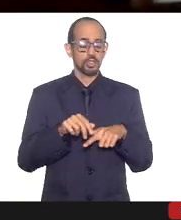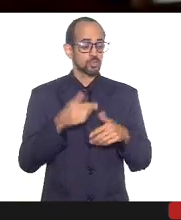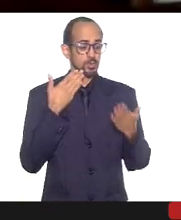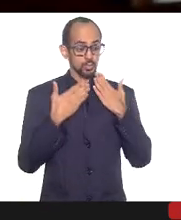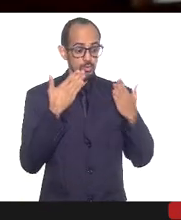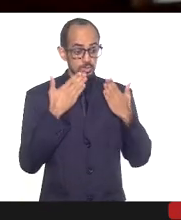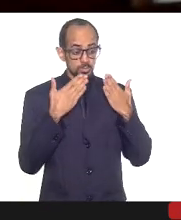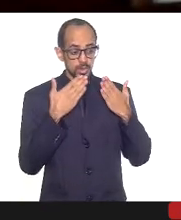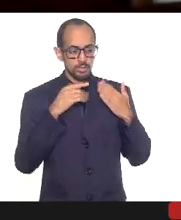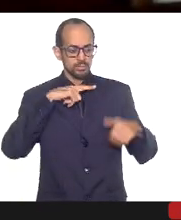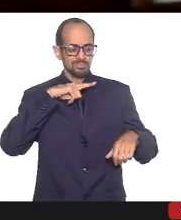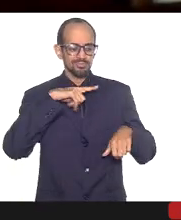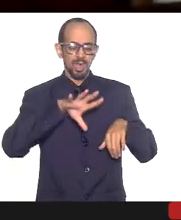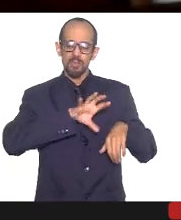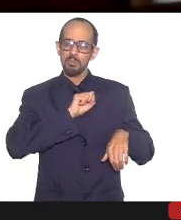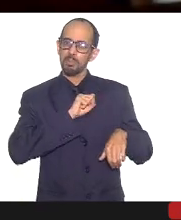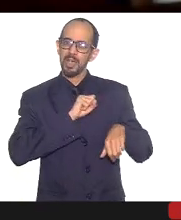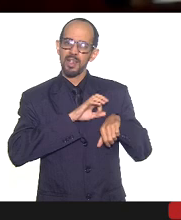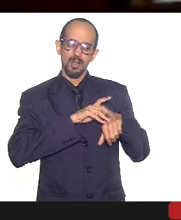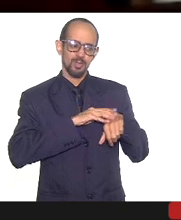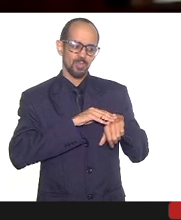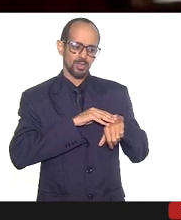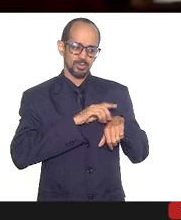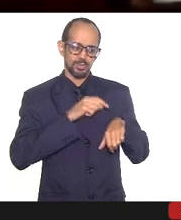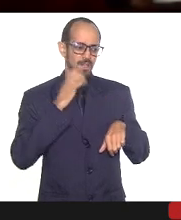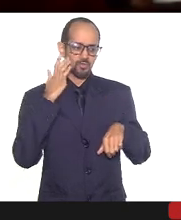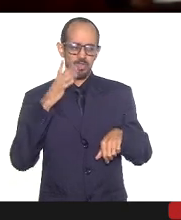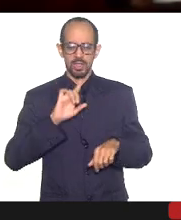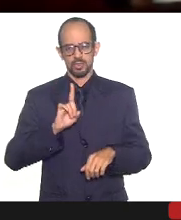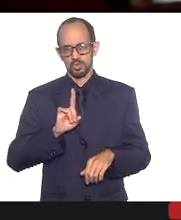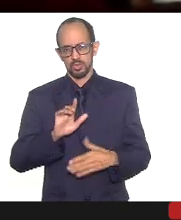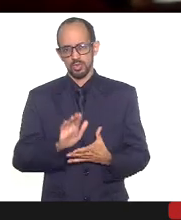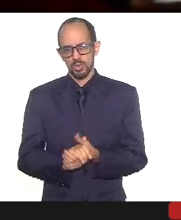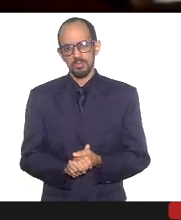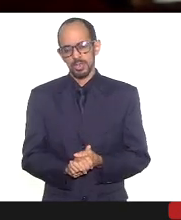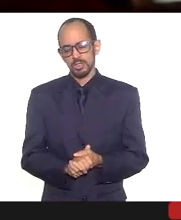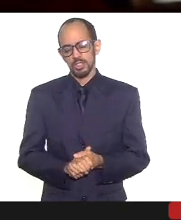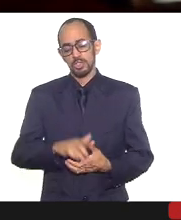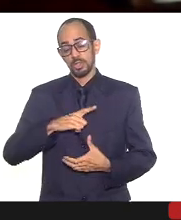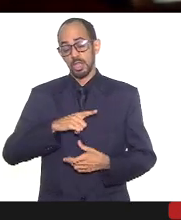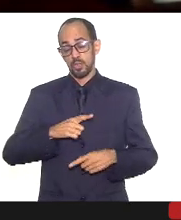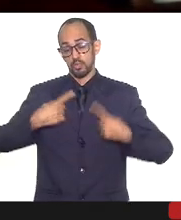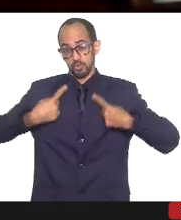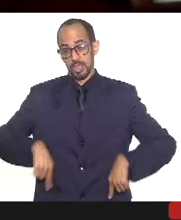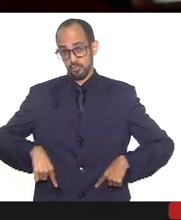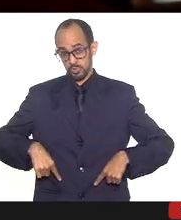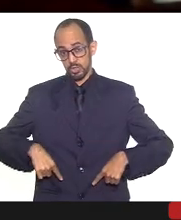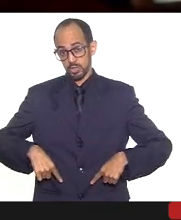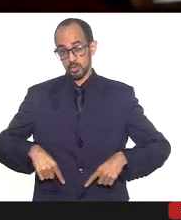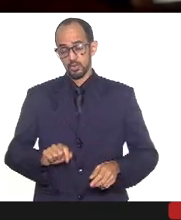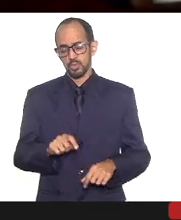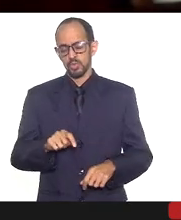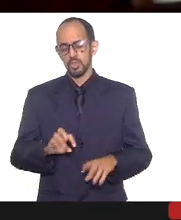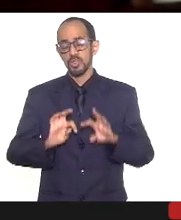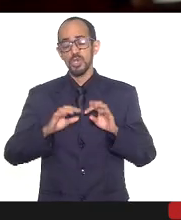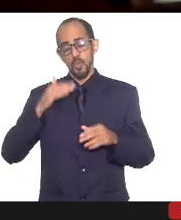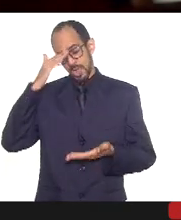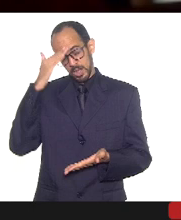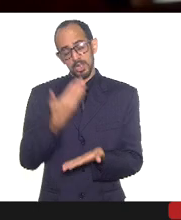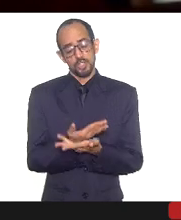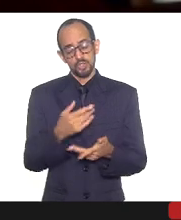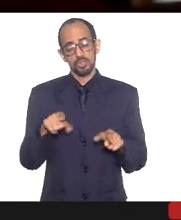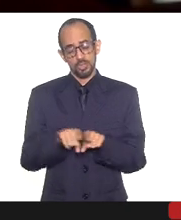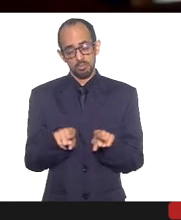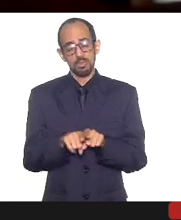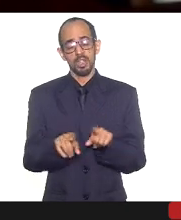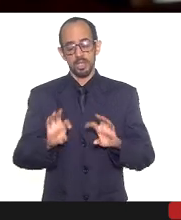contaminação, né? E é difícil, não é fácil. Mas o desafio é grande, e acredito que todos nós tenhamos estatura